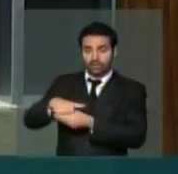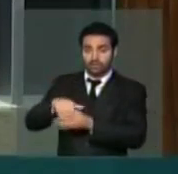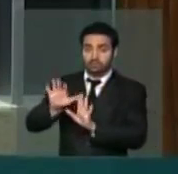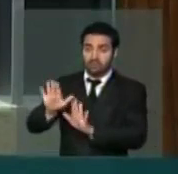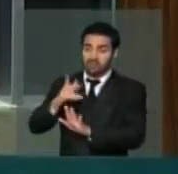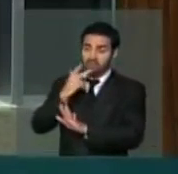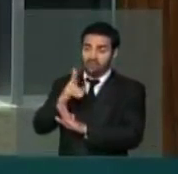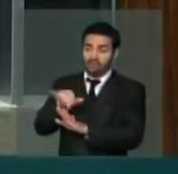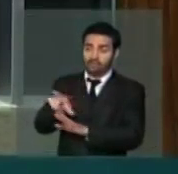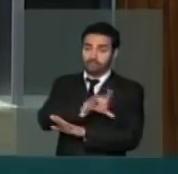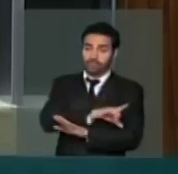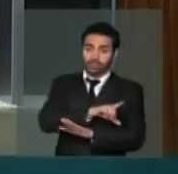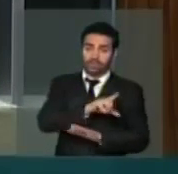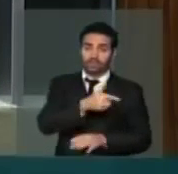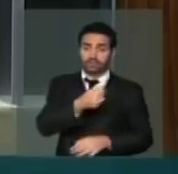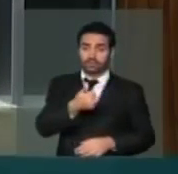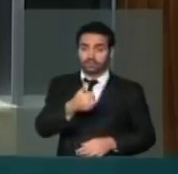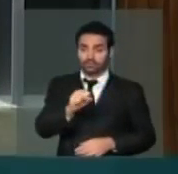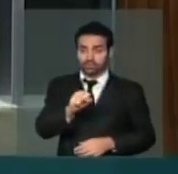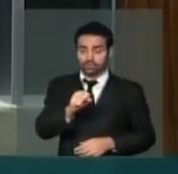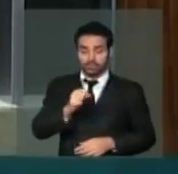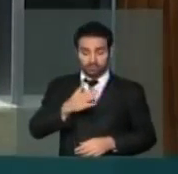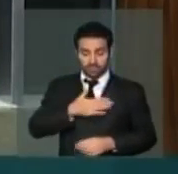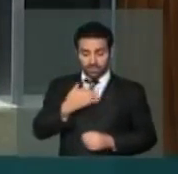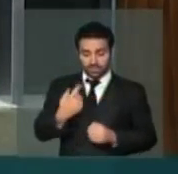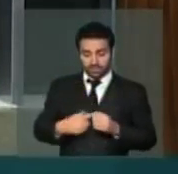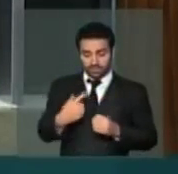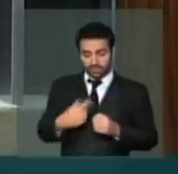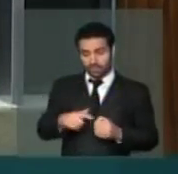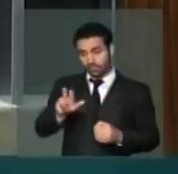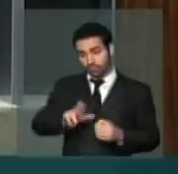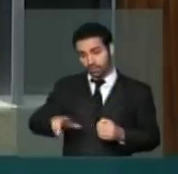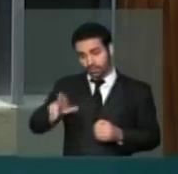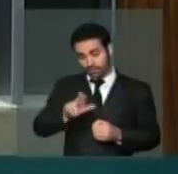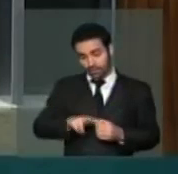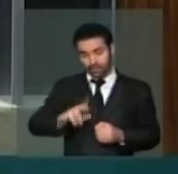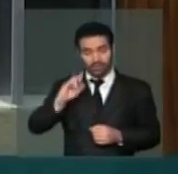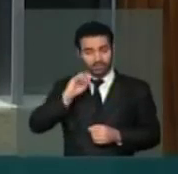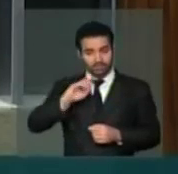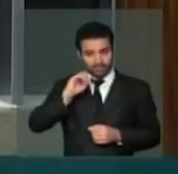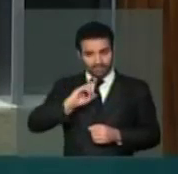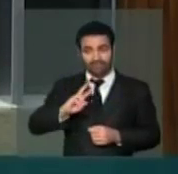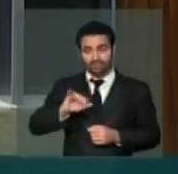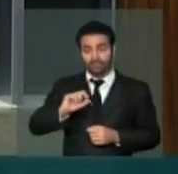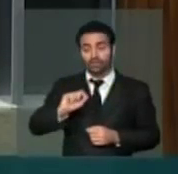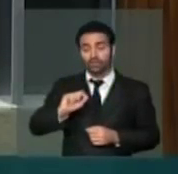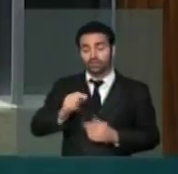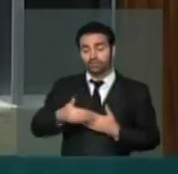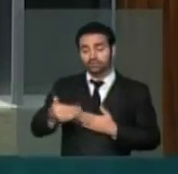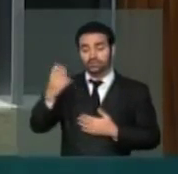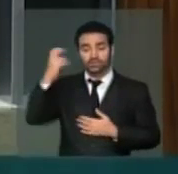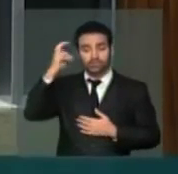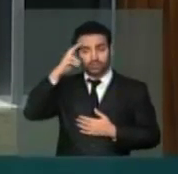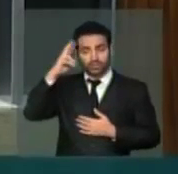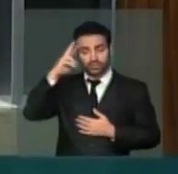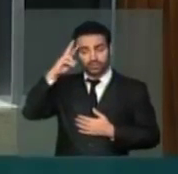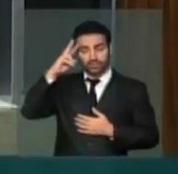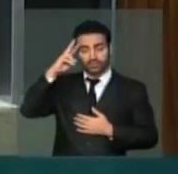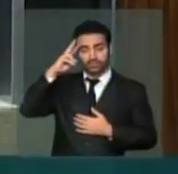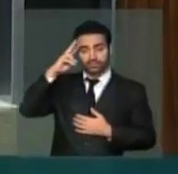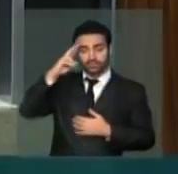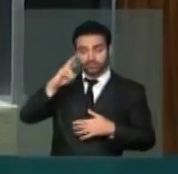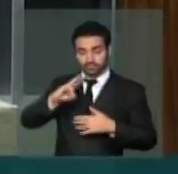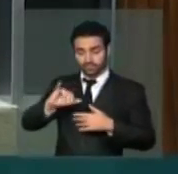Nós teremos na minha cidade, Uberlândia, Minas Gerais, no Triângulo Mineiro, nessa segunda-feira,